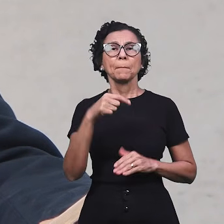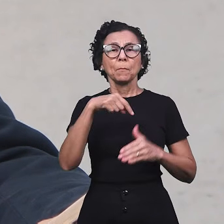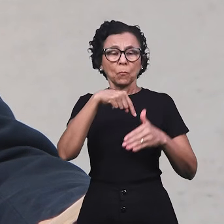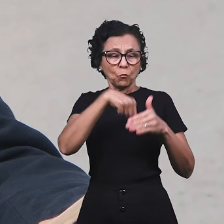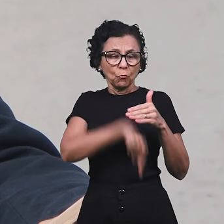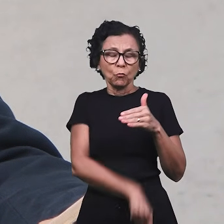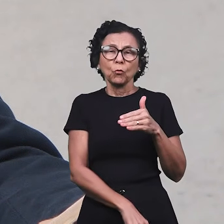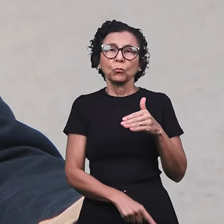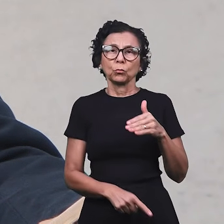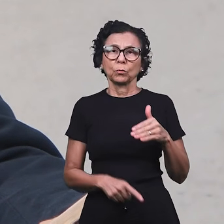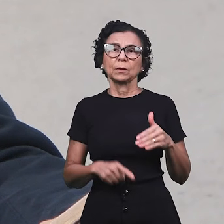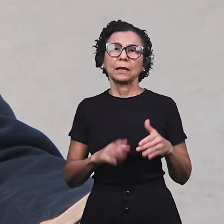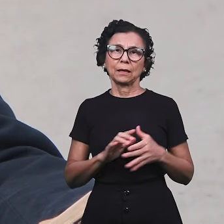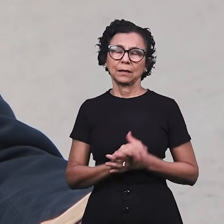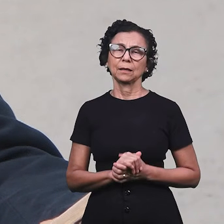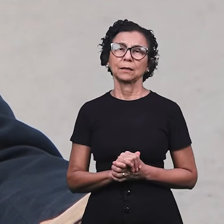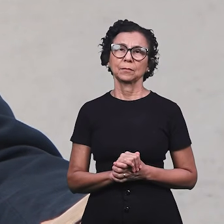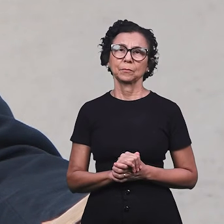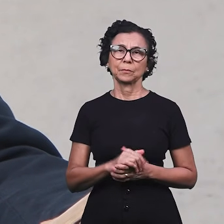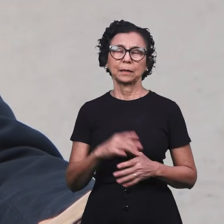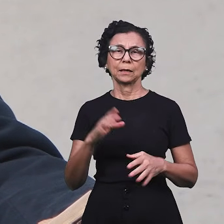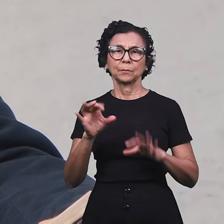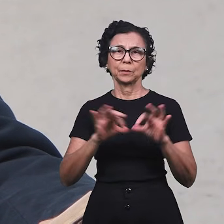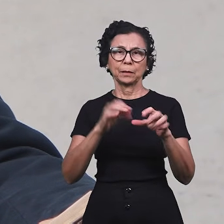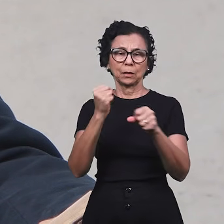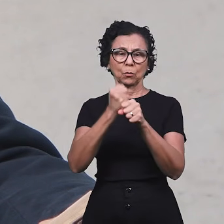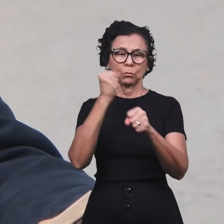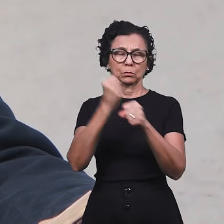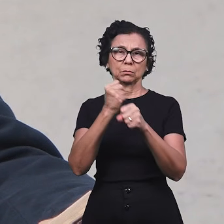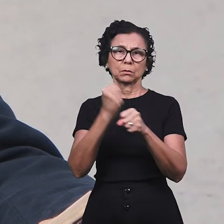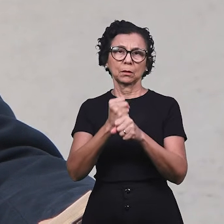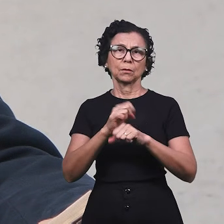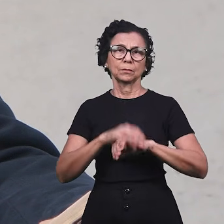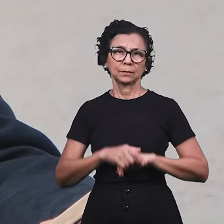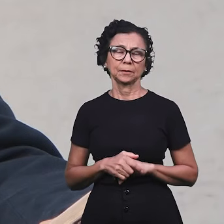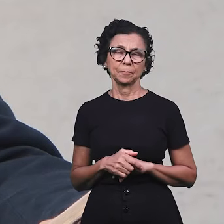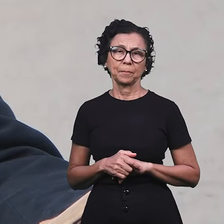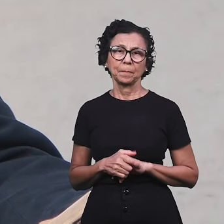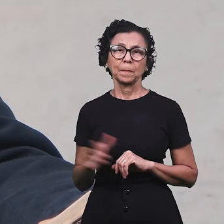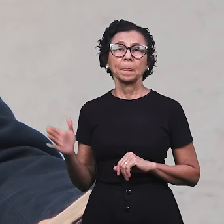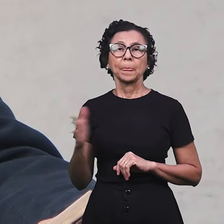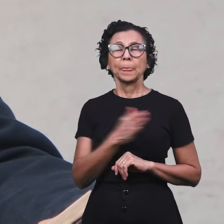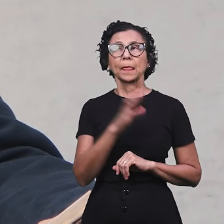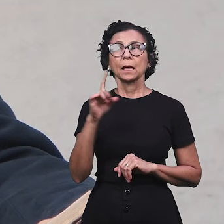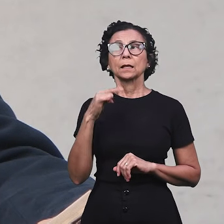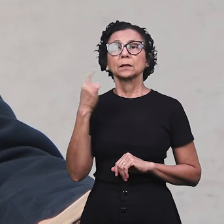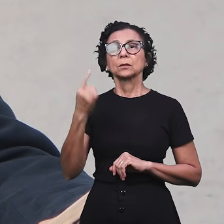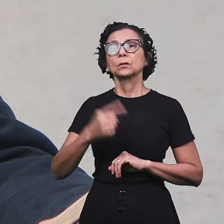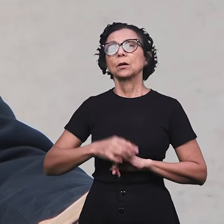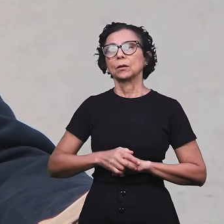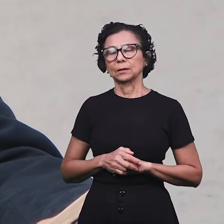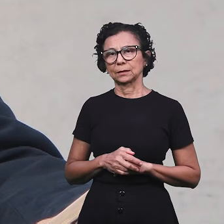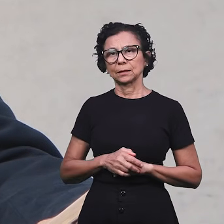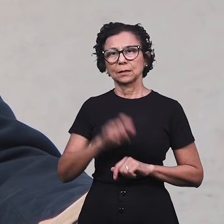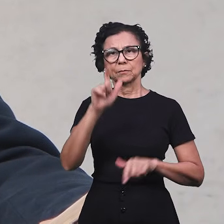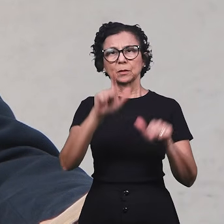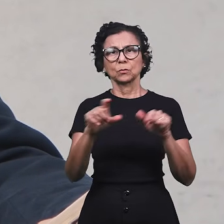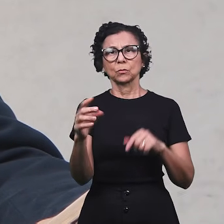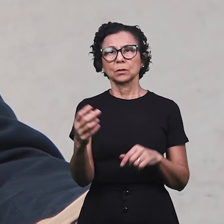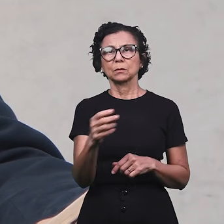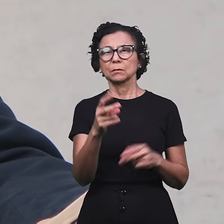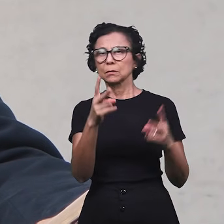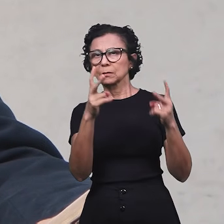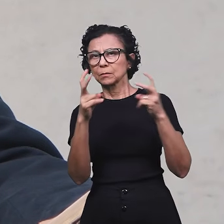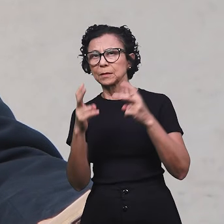mas não vê os fundamentos. Mas nós sabemos que é o nosso fundamento. O nosso fundamento é Jesus. Às vezes as pessoas olham, vê